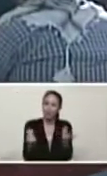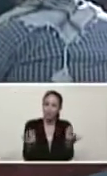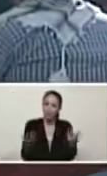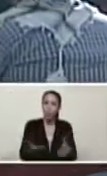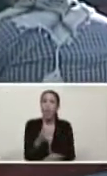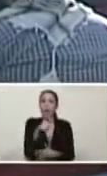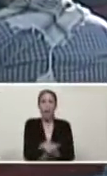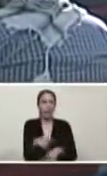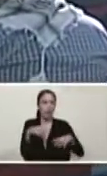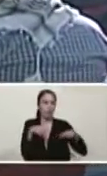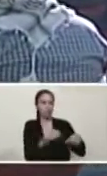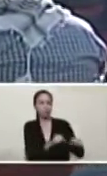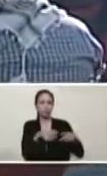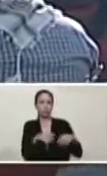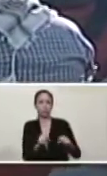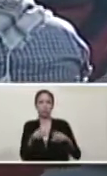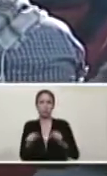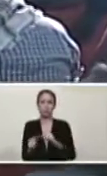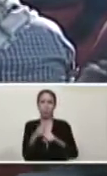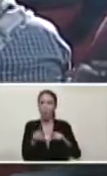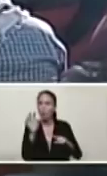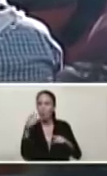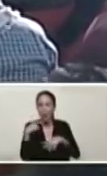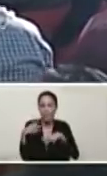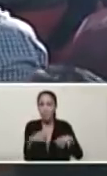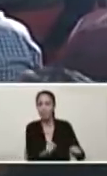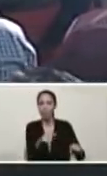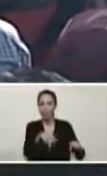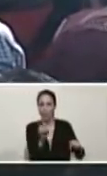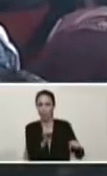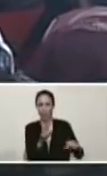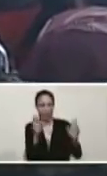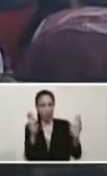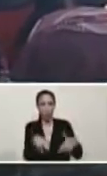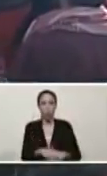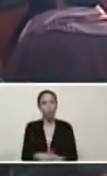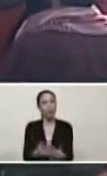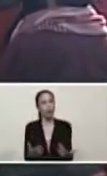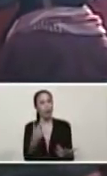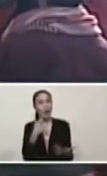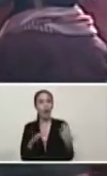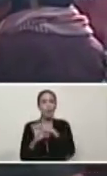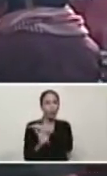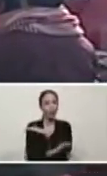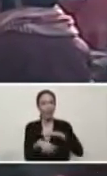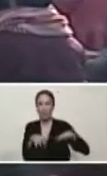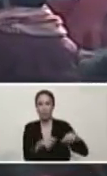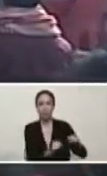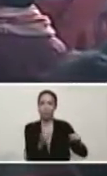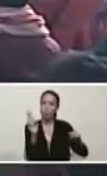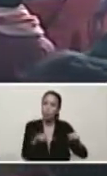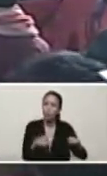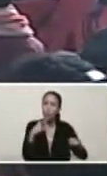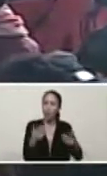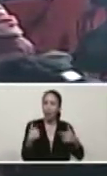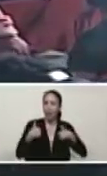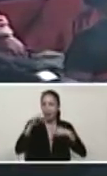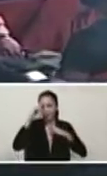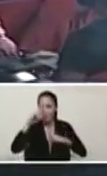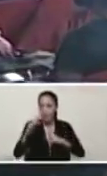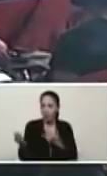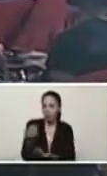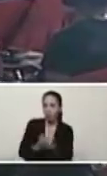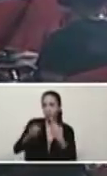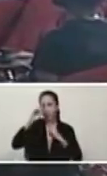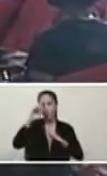nunca invadió ningún país, nunca pasó los límites de otro país, siempre fue solidaria y siempre respetó a